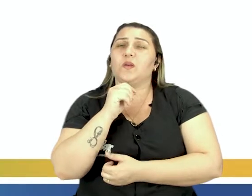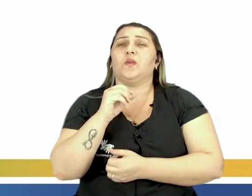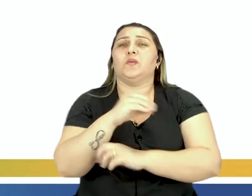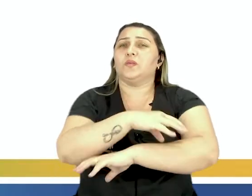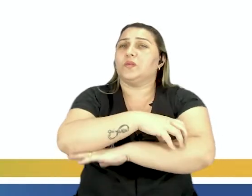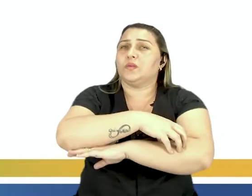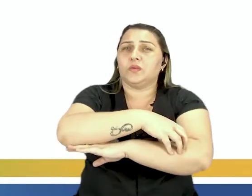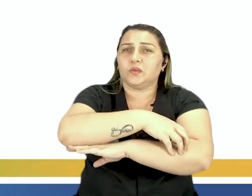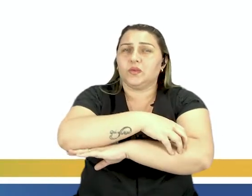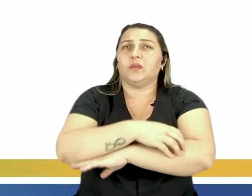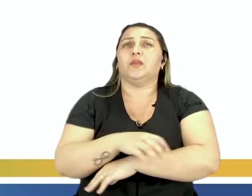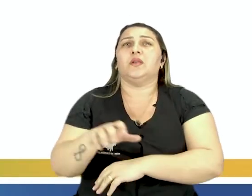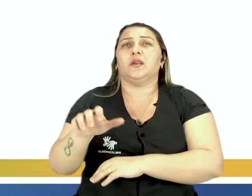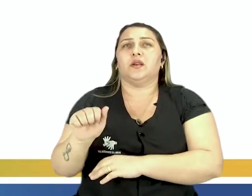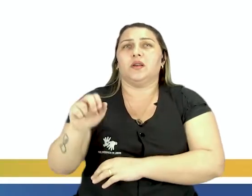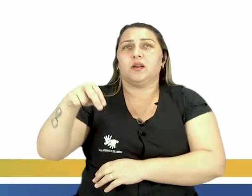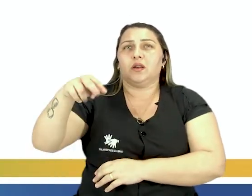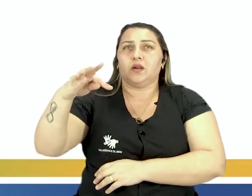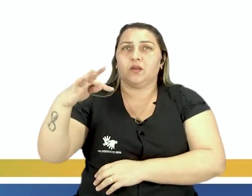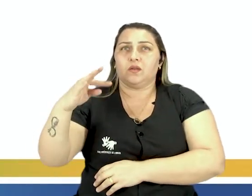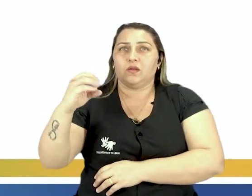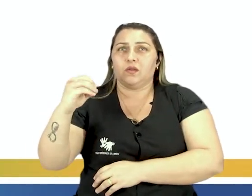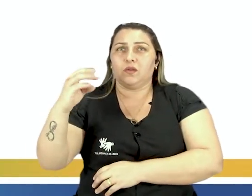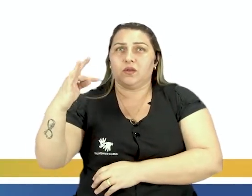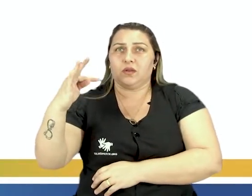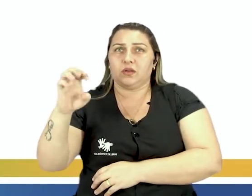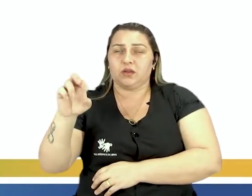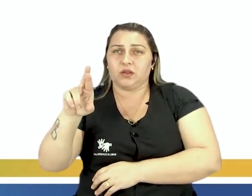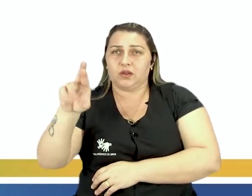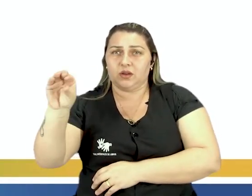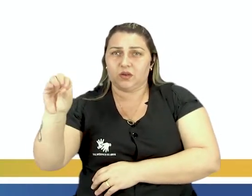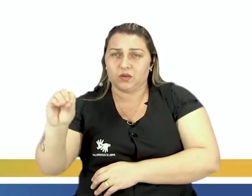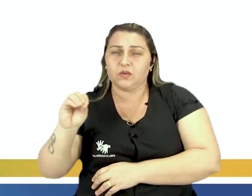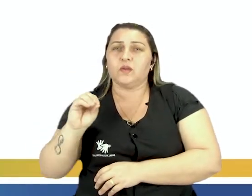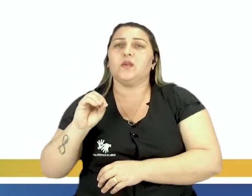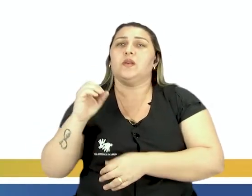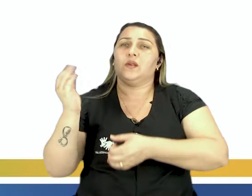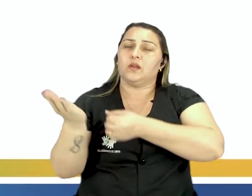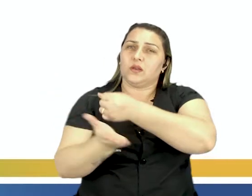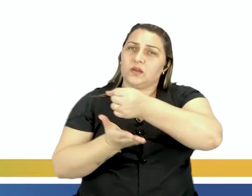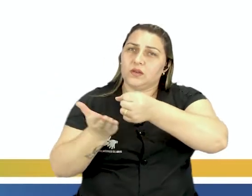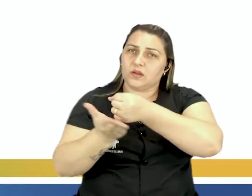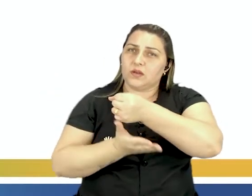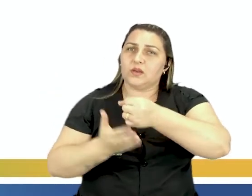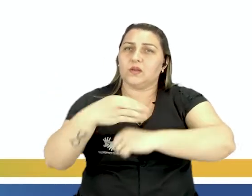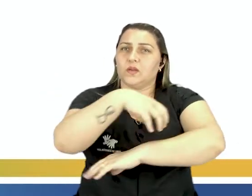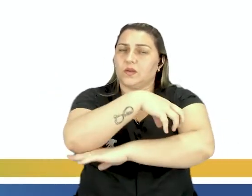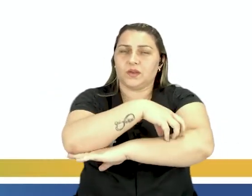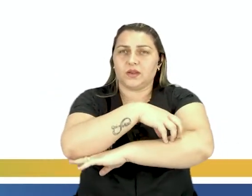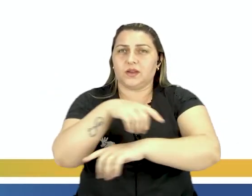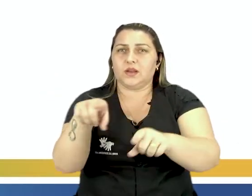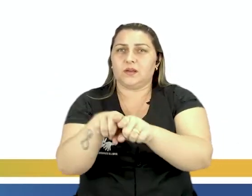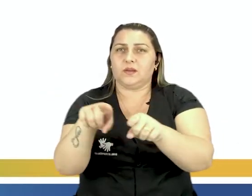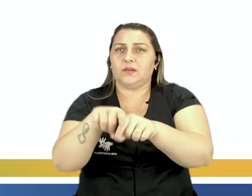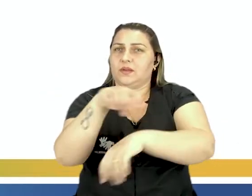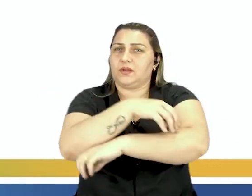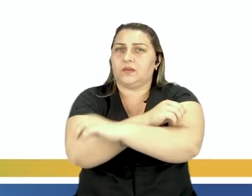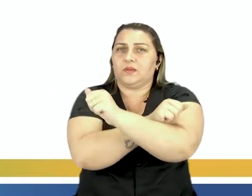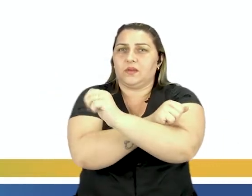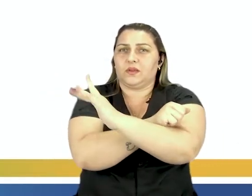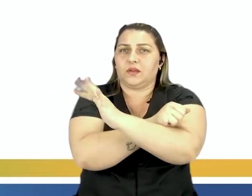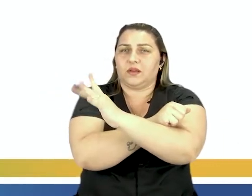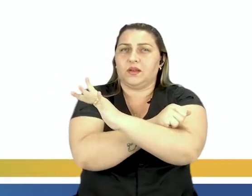anfóteros, o que são eles? Comportam-se como óxidos básicos e também como óxidos